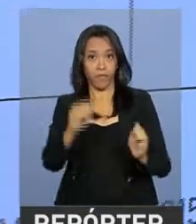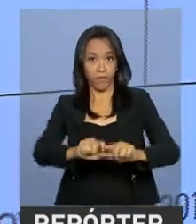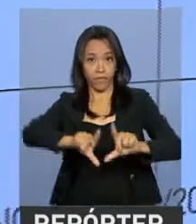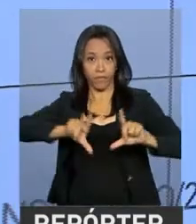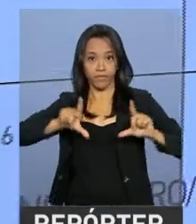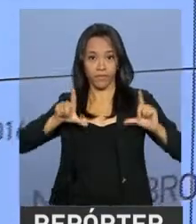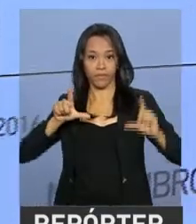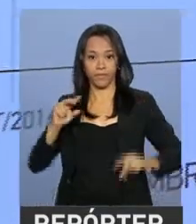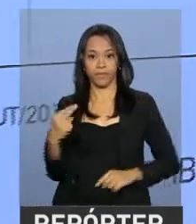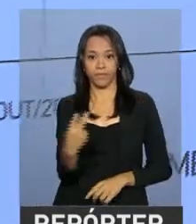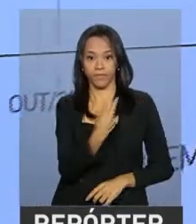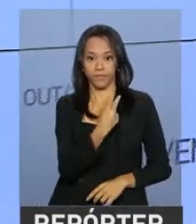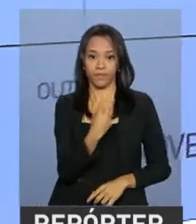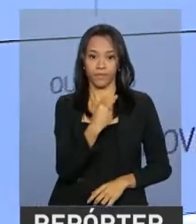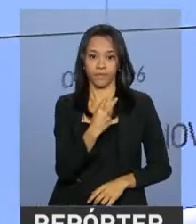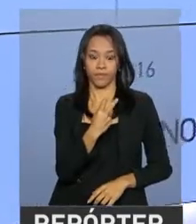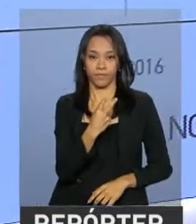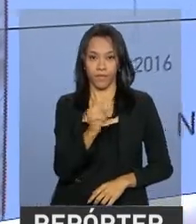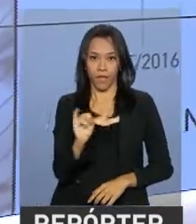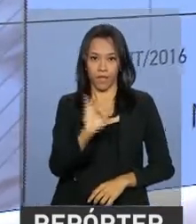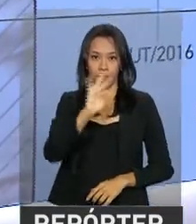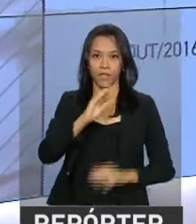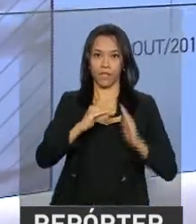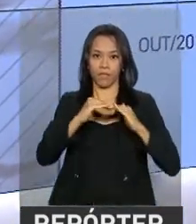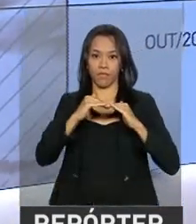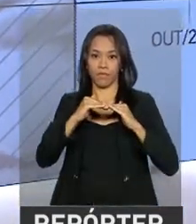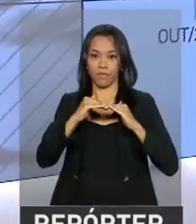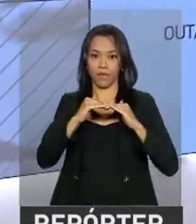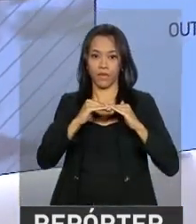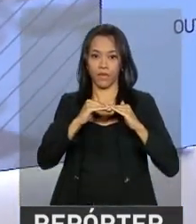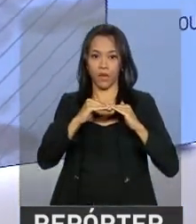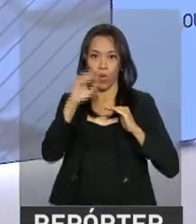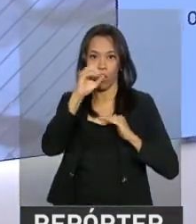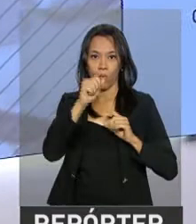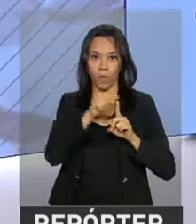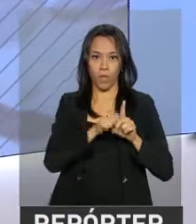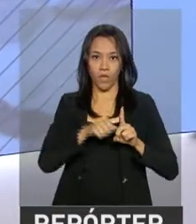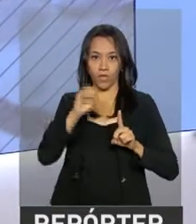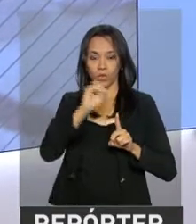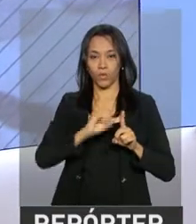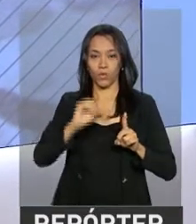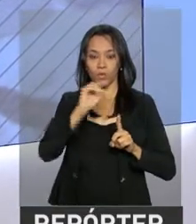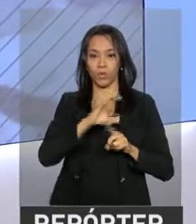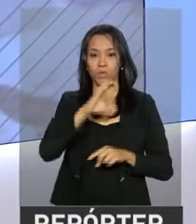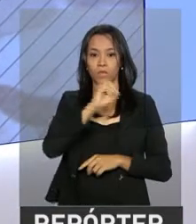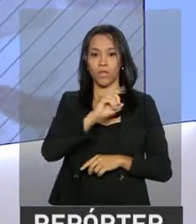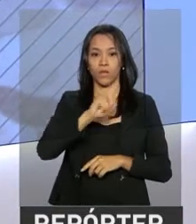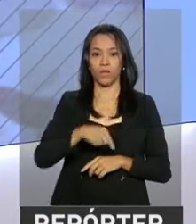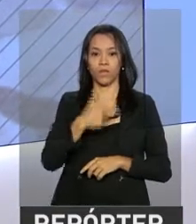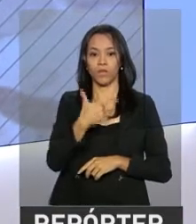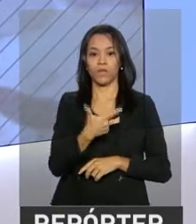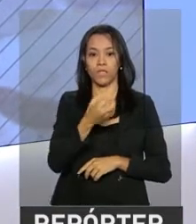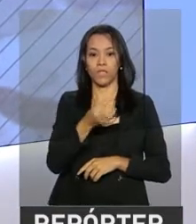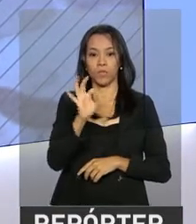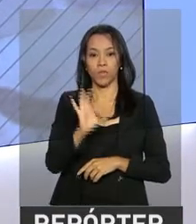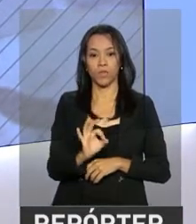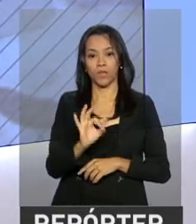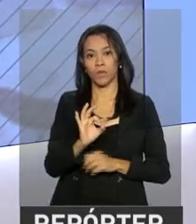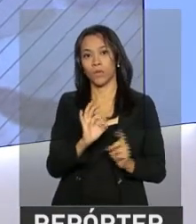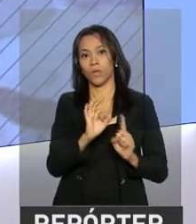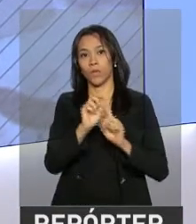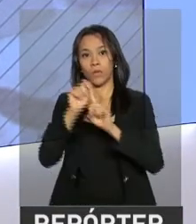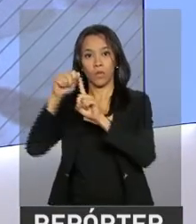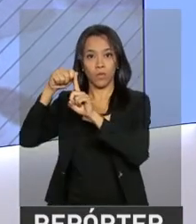telão tá aqui ó o a inflação caiu de saiu de outubro que estava em 0,26 por cento para novembro